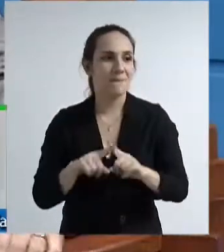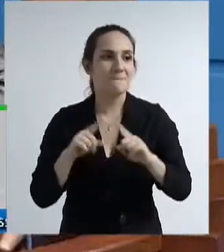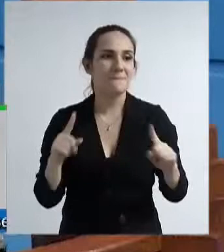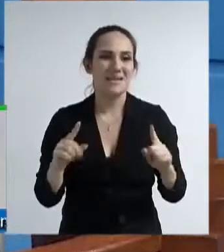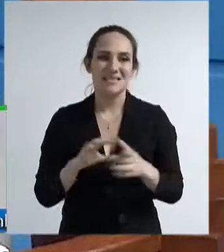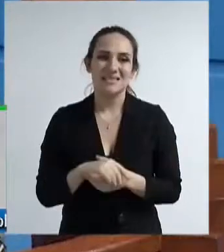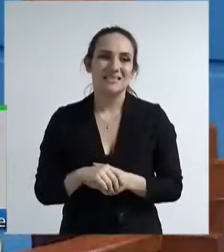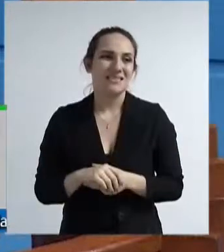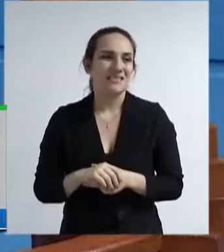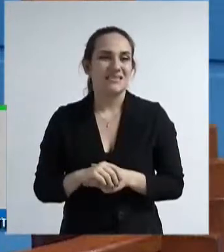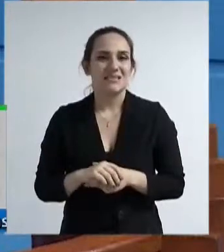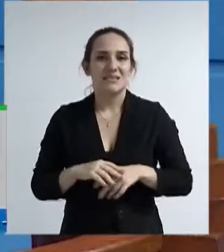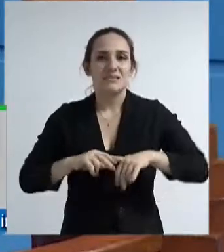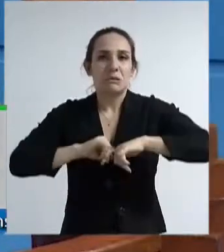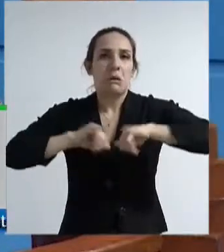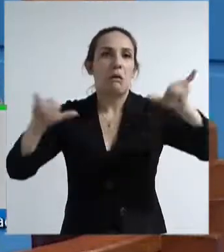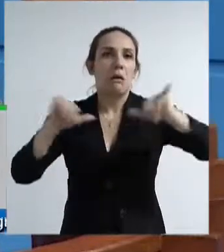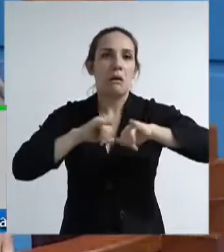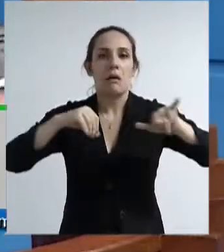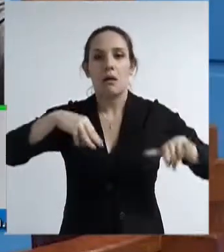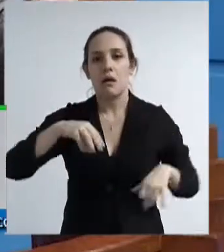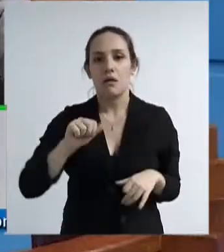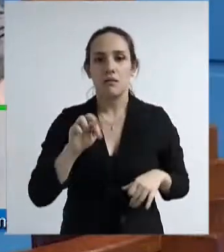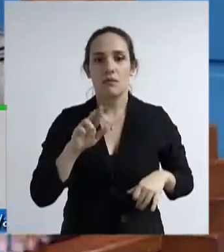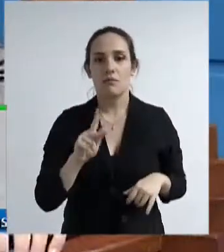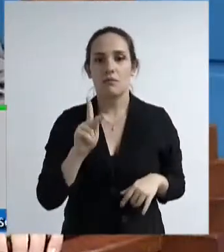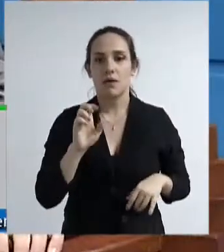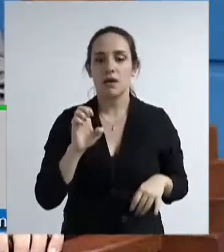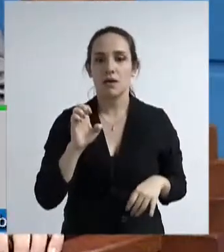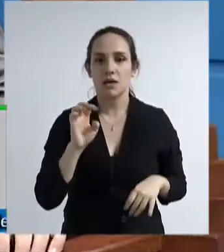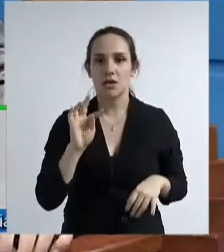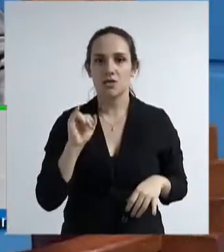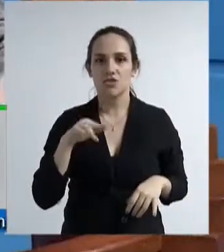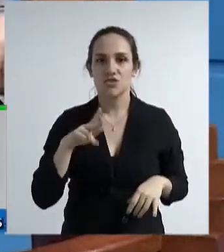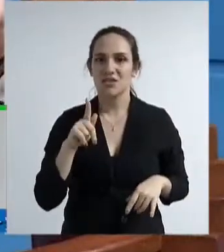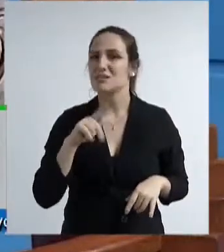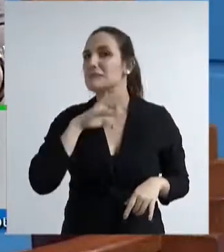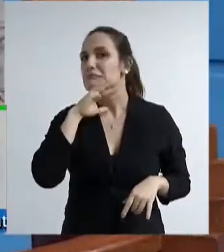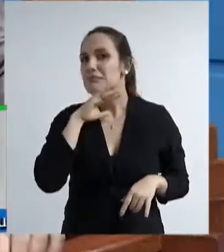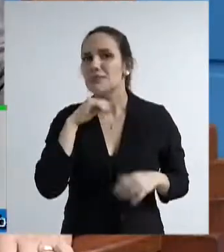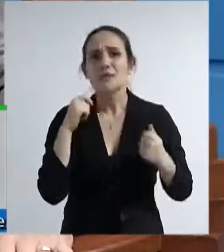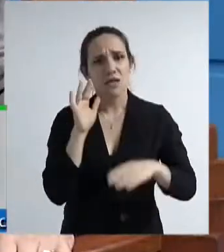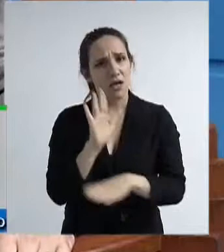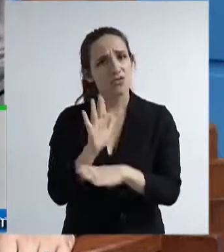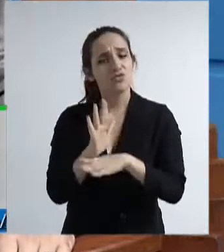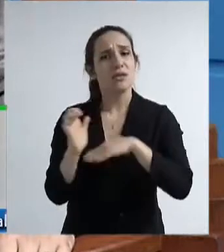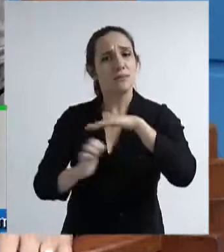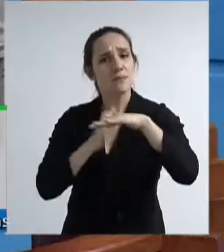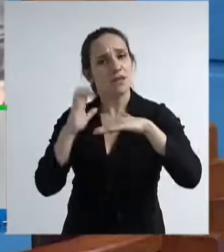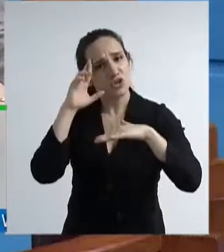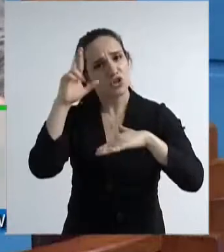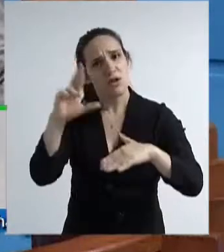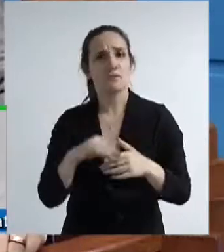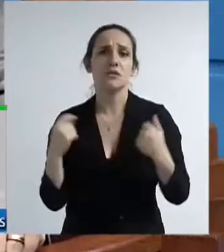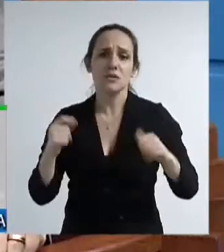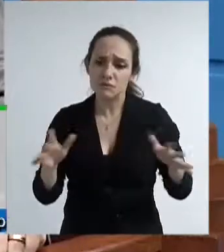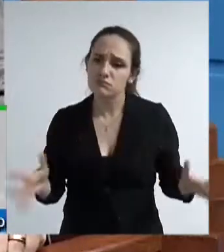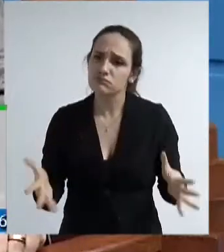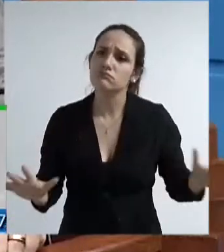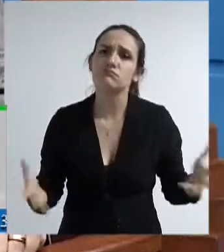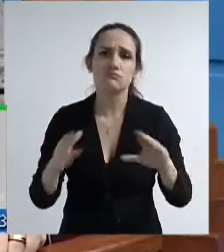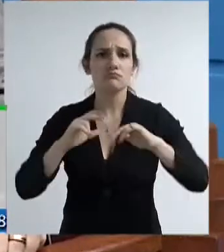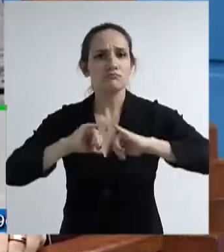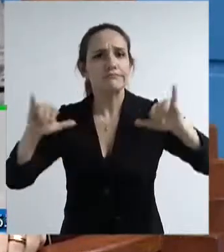e ineficientes com relação ao turismo. Precisamos ajudar o empresário, precisamos ajudar aqueles que estão na frente, recebendo os